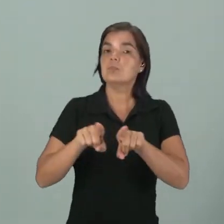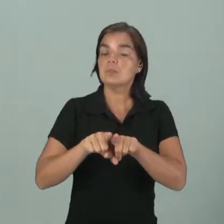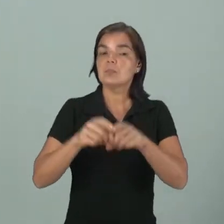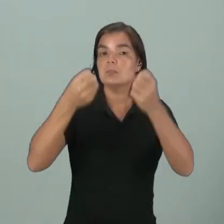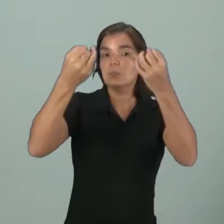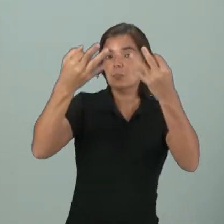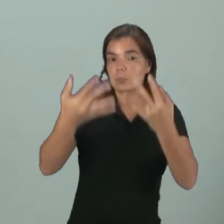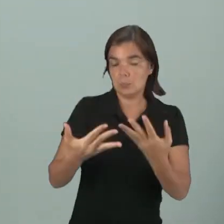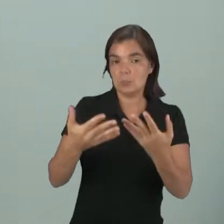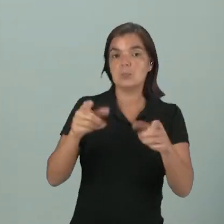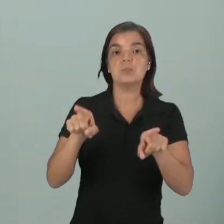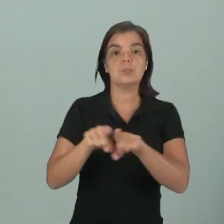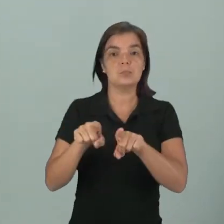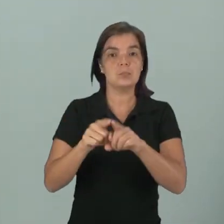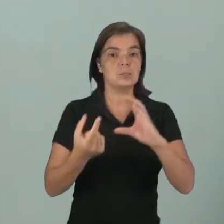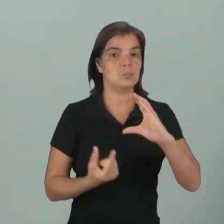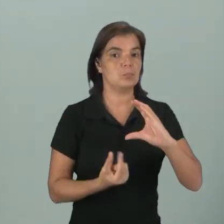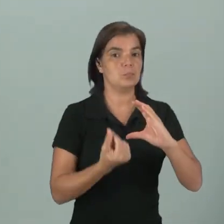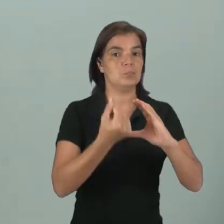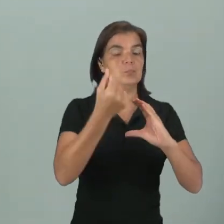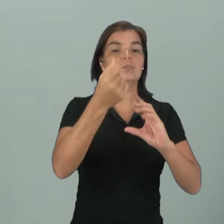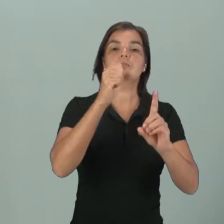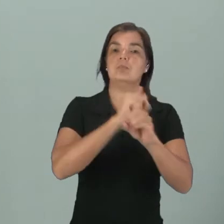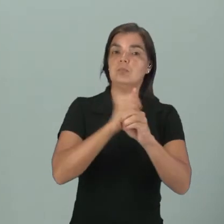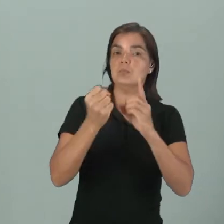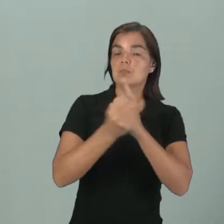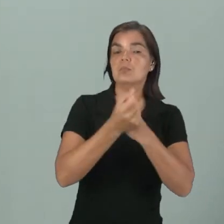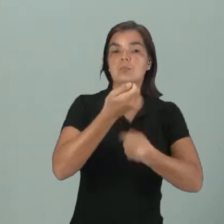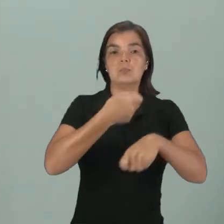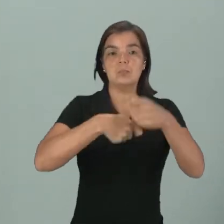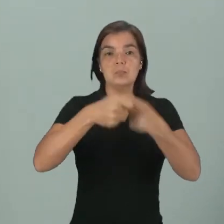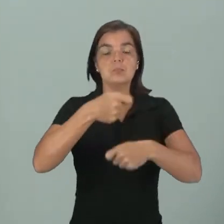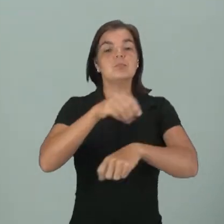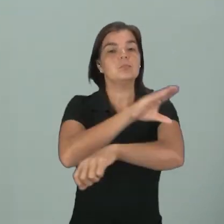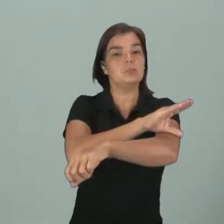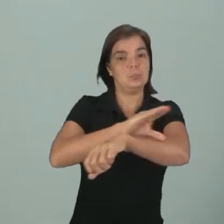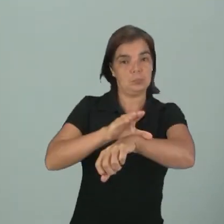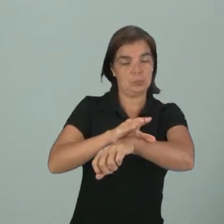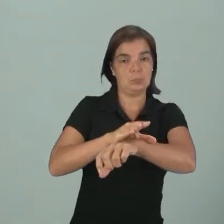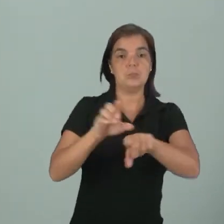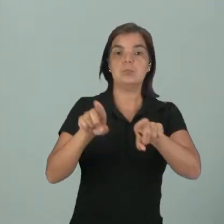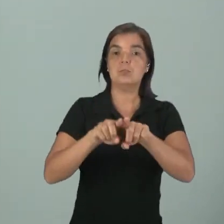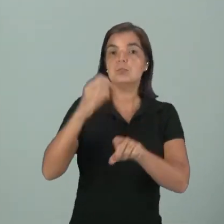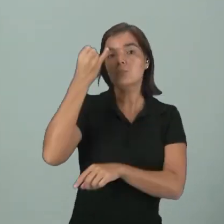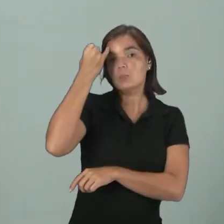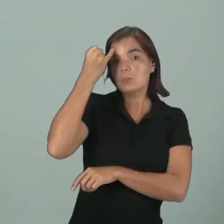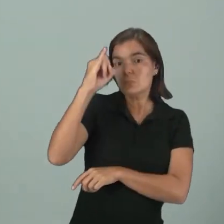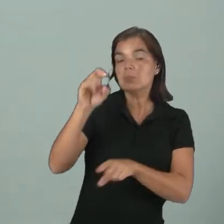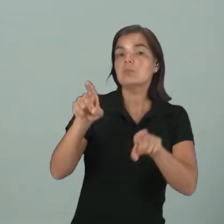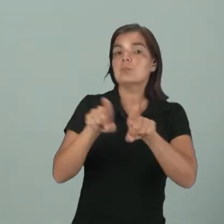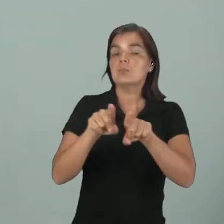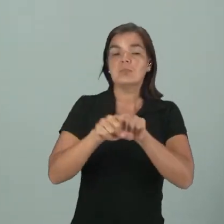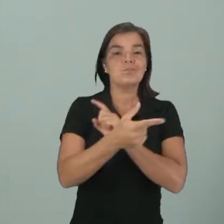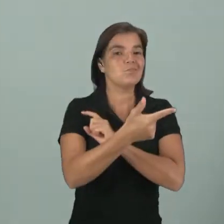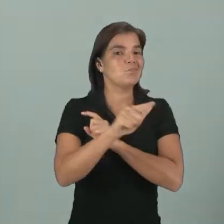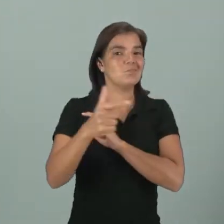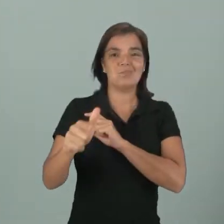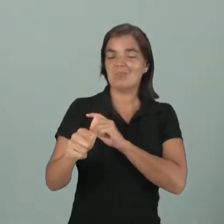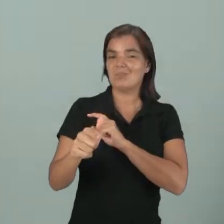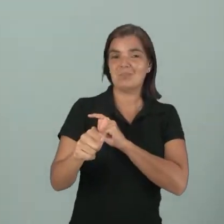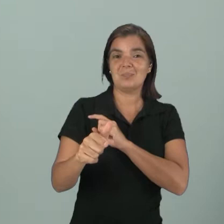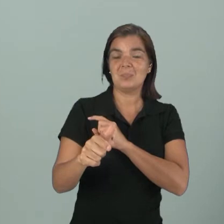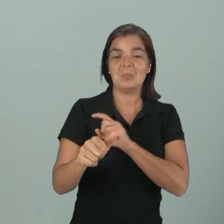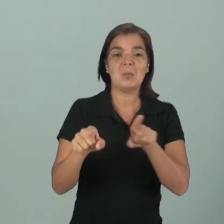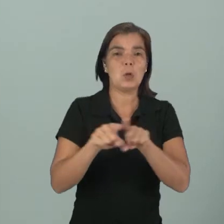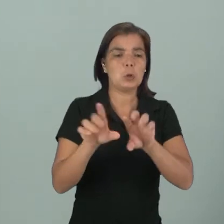base do modo de produção capitalista, social, econômica, cultural e ideológica, não tem nenhum